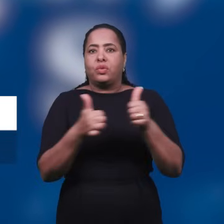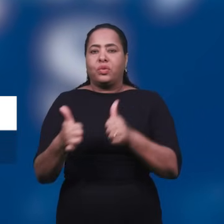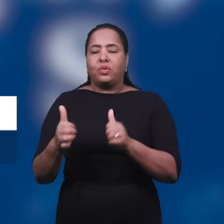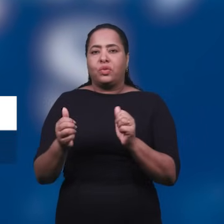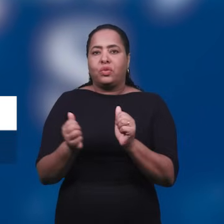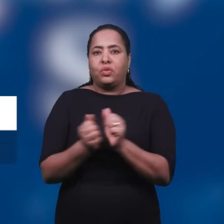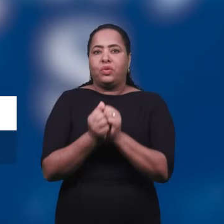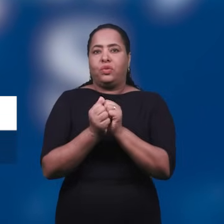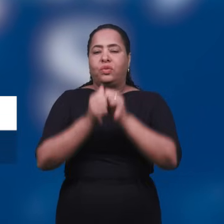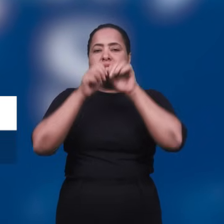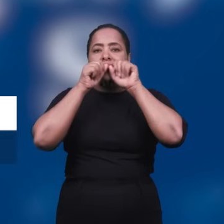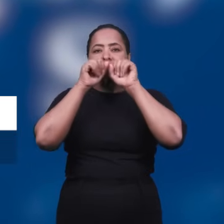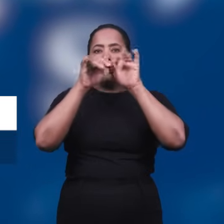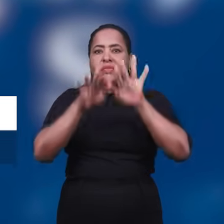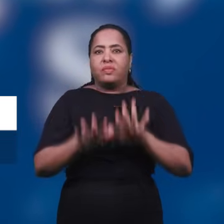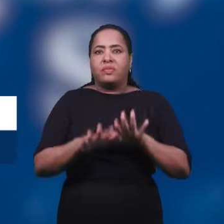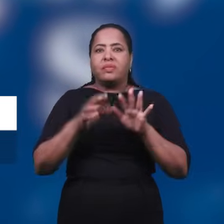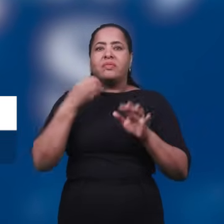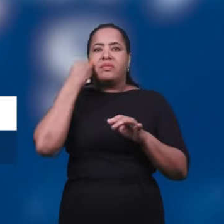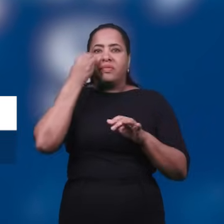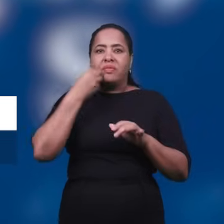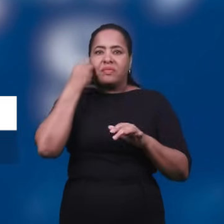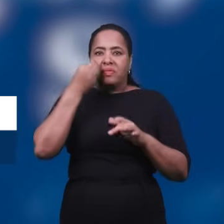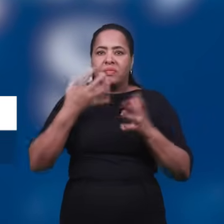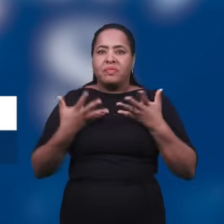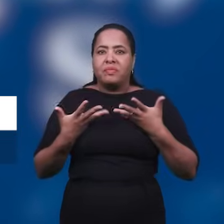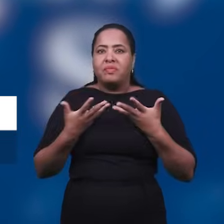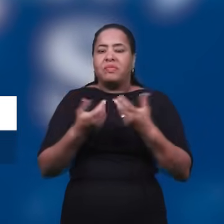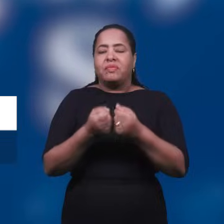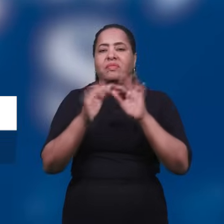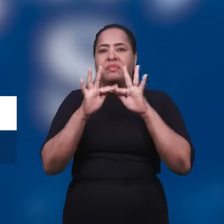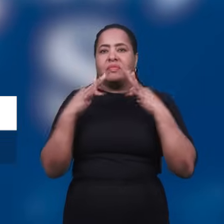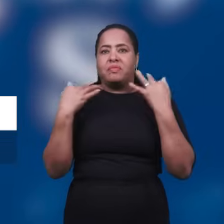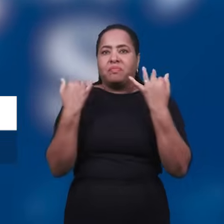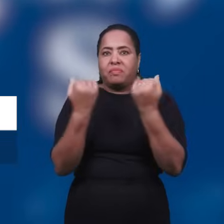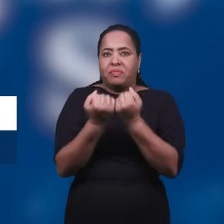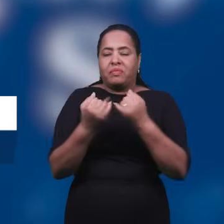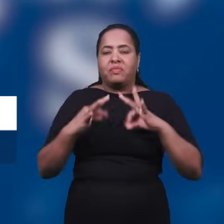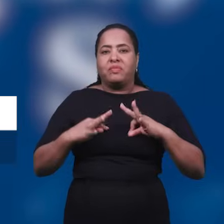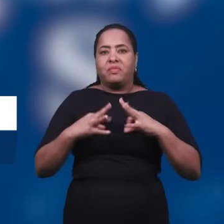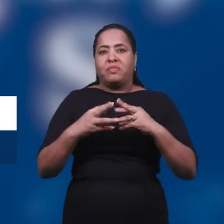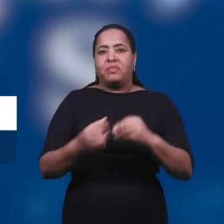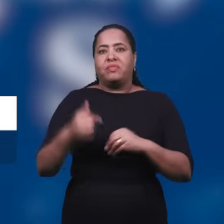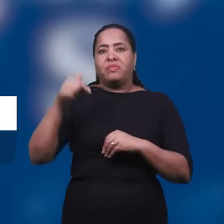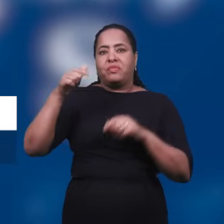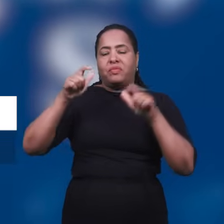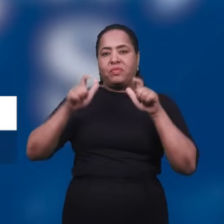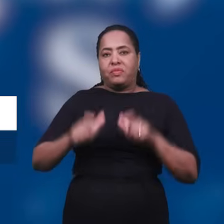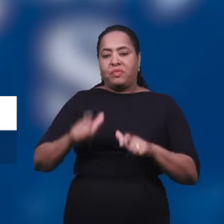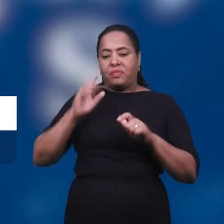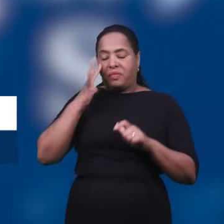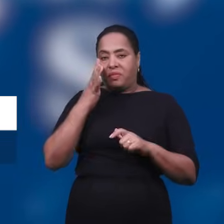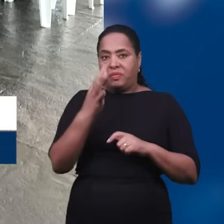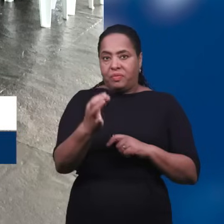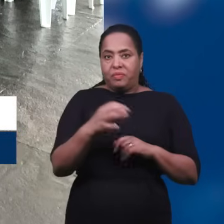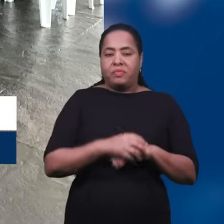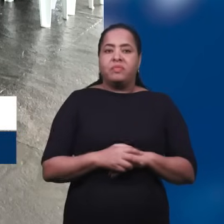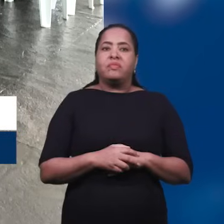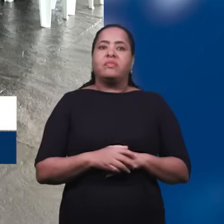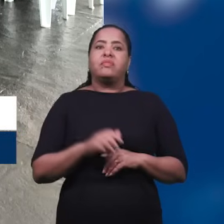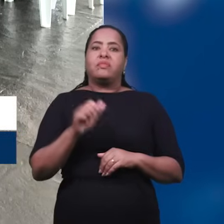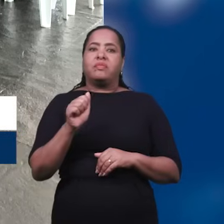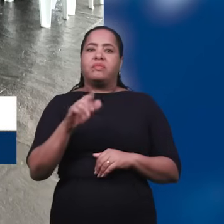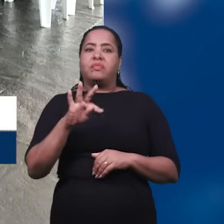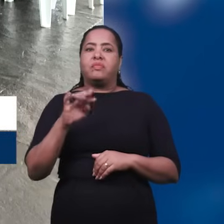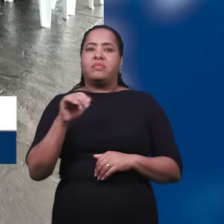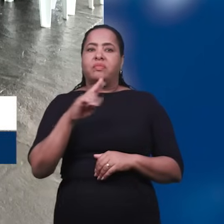batizados juntos. Uma grande bênção, uma experiência maravilhosa para a família e para todos que estiveram no local. Na área